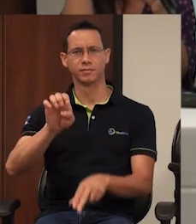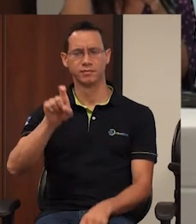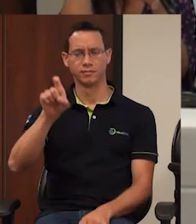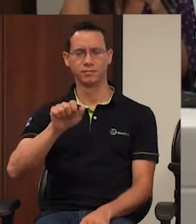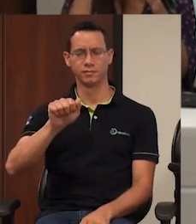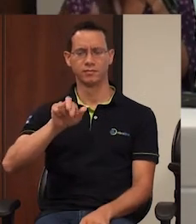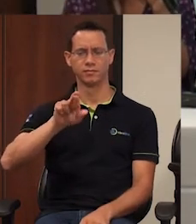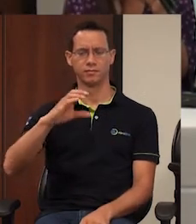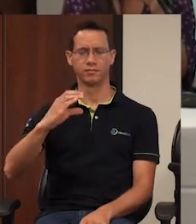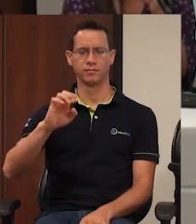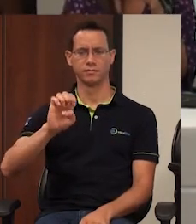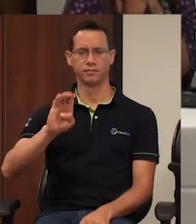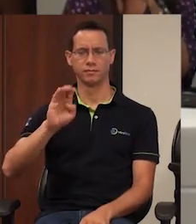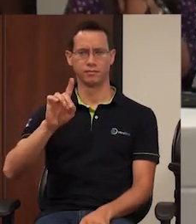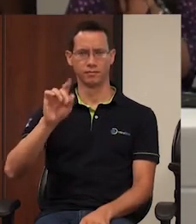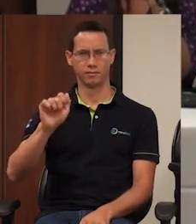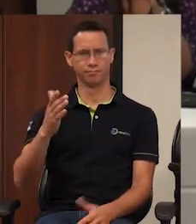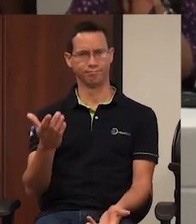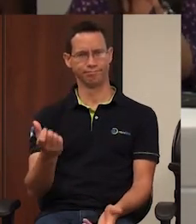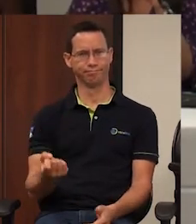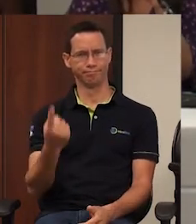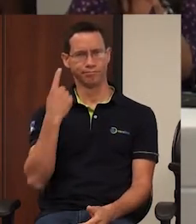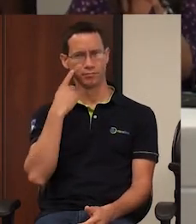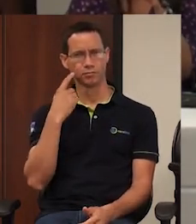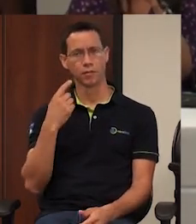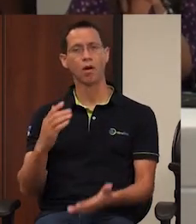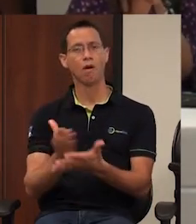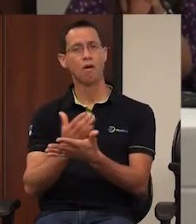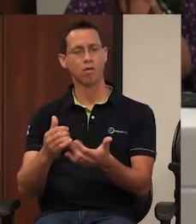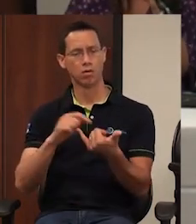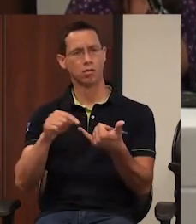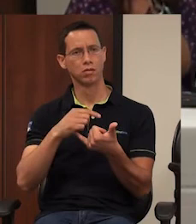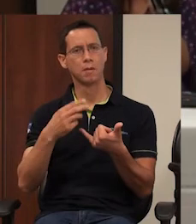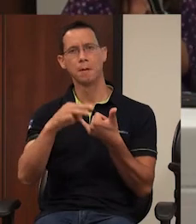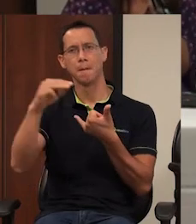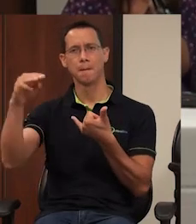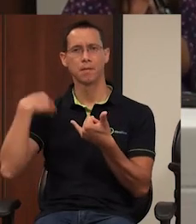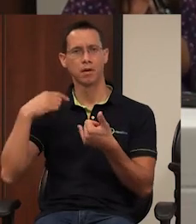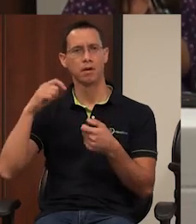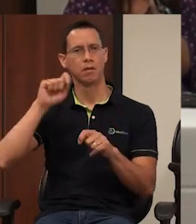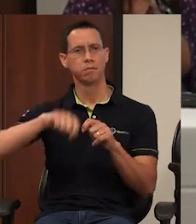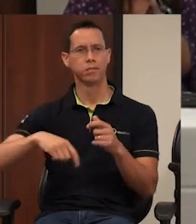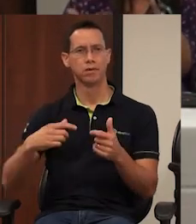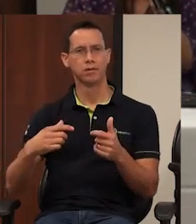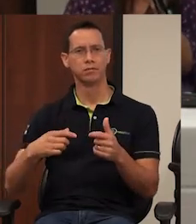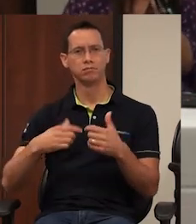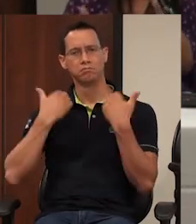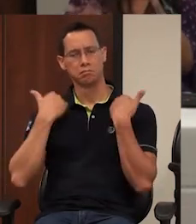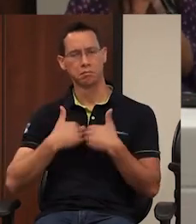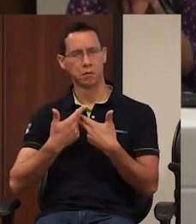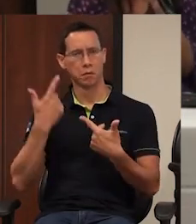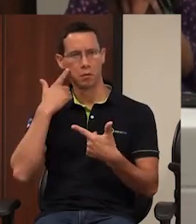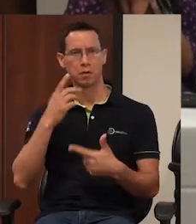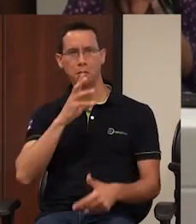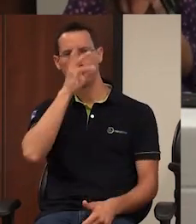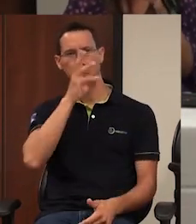puxa vida, tem tanta gente que fica mandando mensagem de pornografia no celular, o que é? Né? E aí,